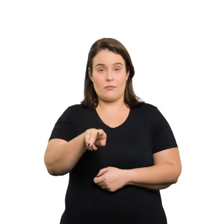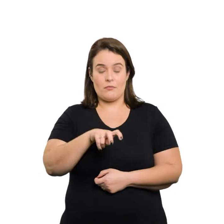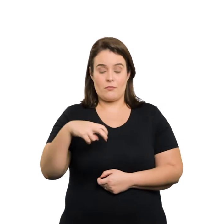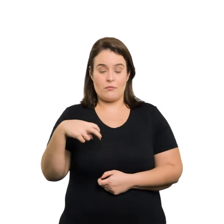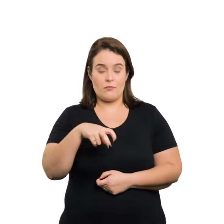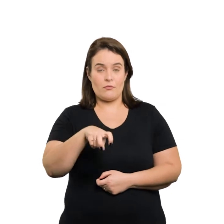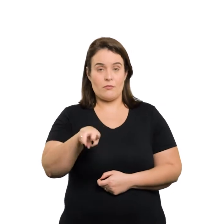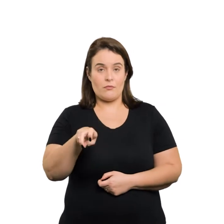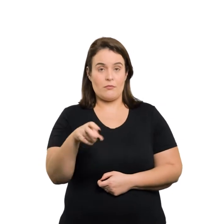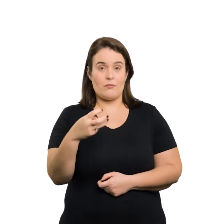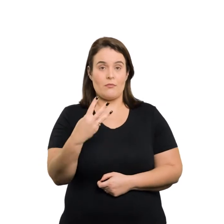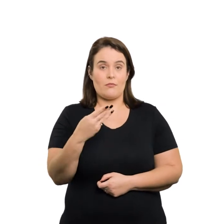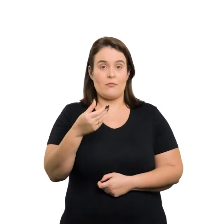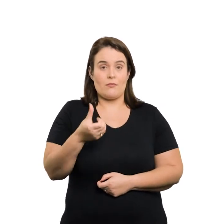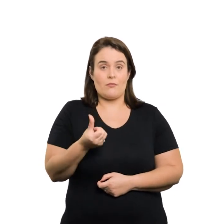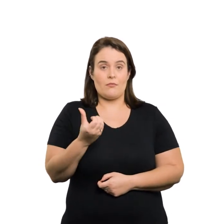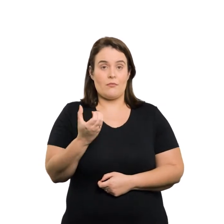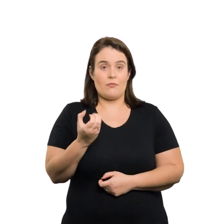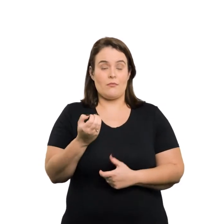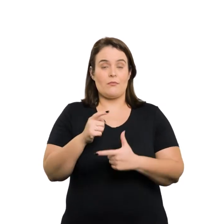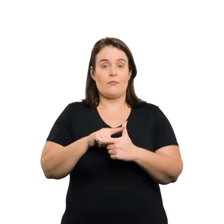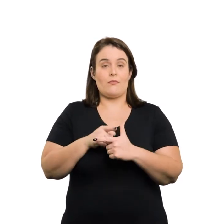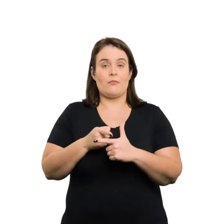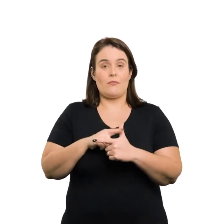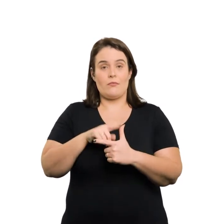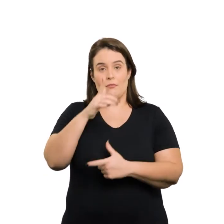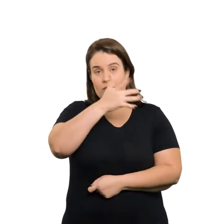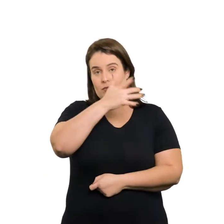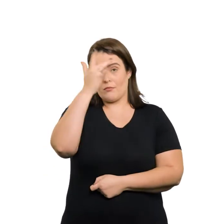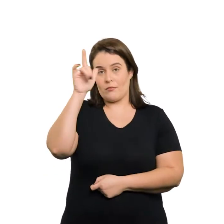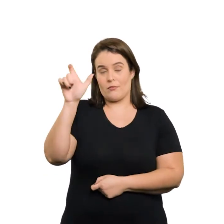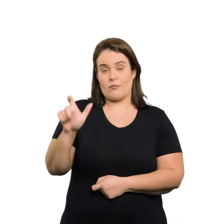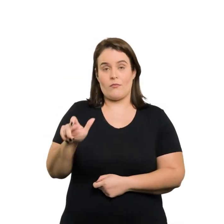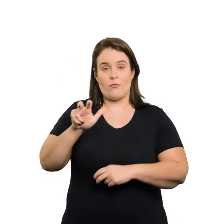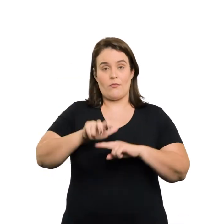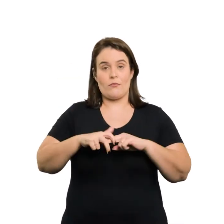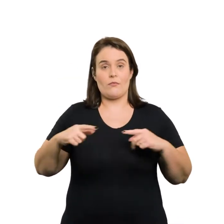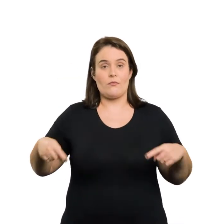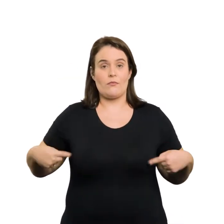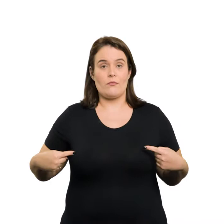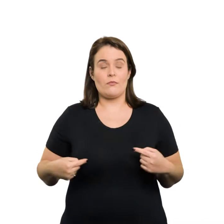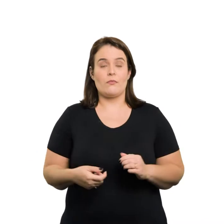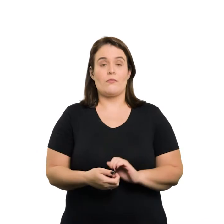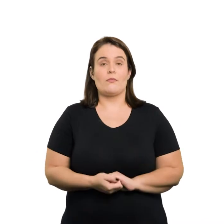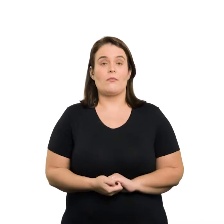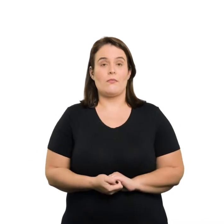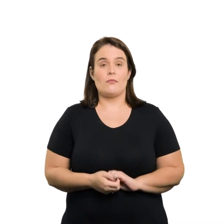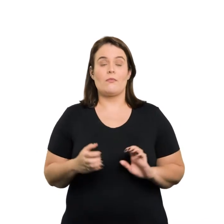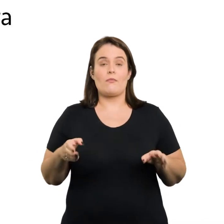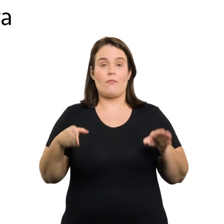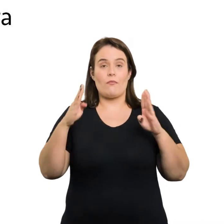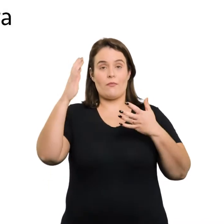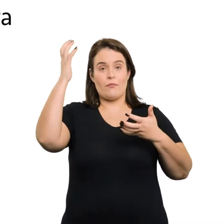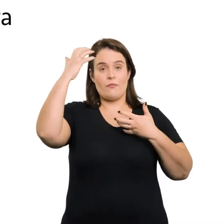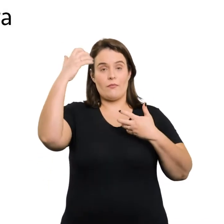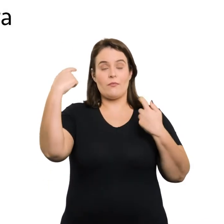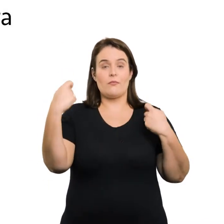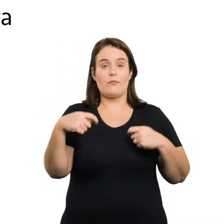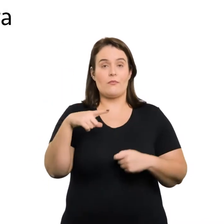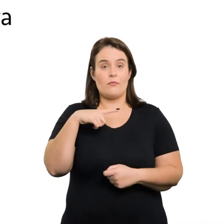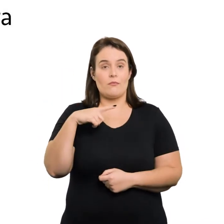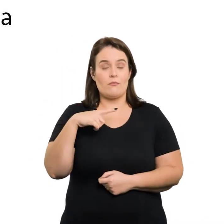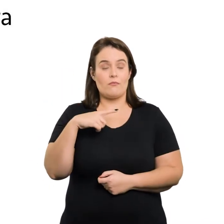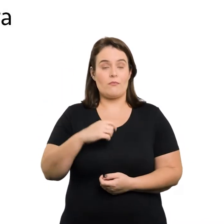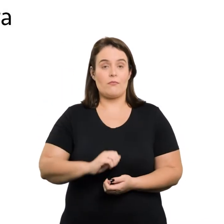prever área de manobra para rotação de 360 graus de pessoa em cadeira de rodas. Para boxes